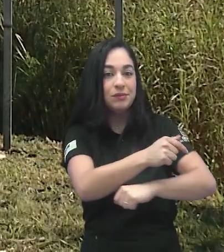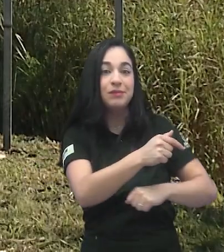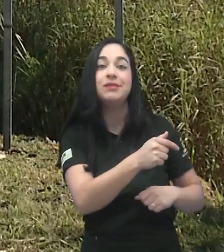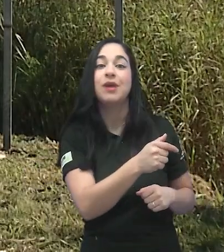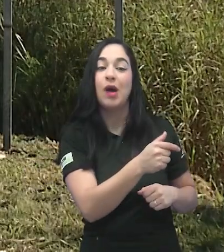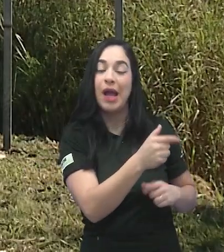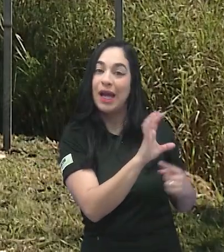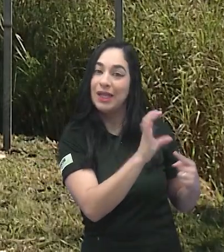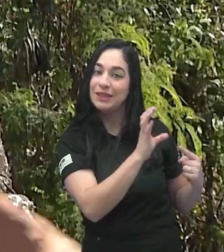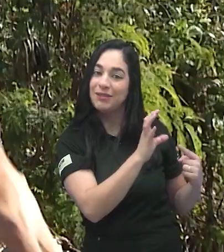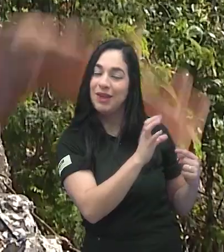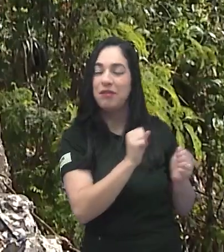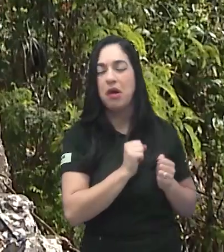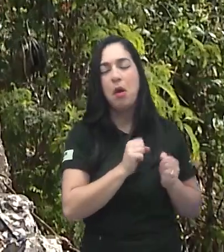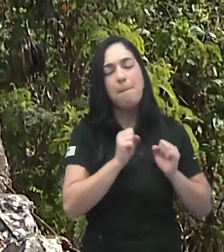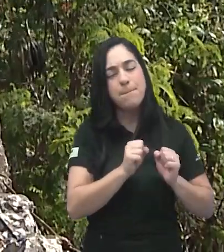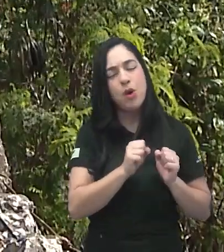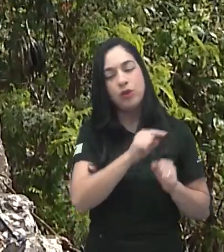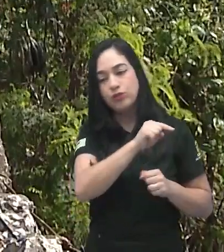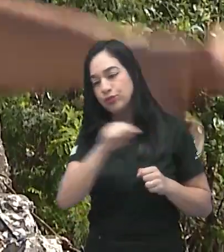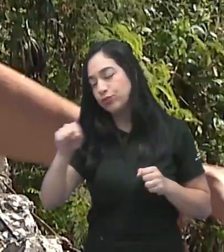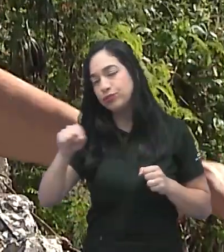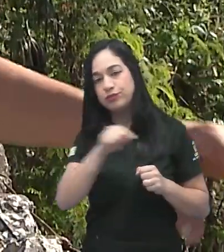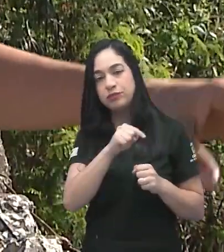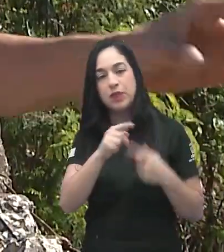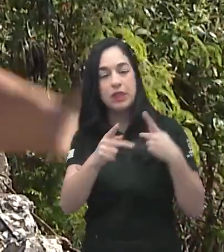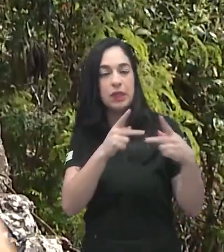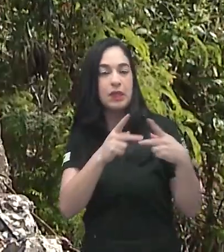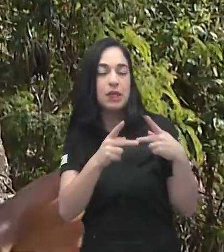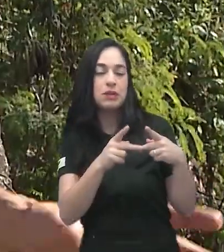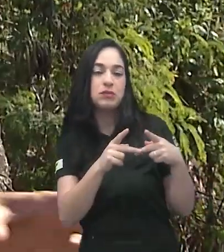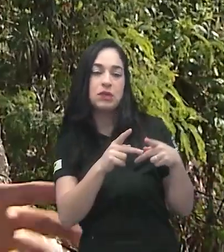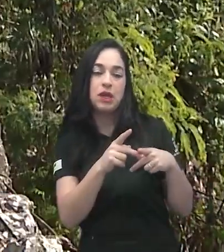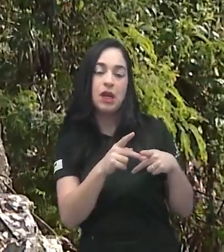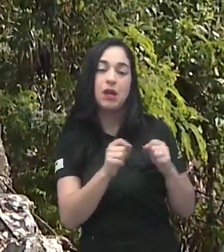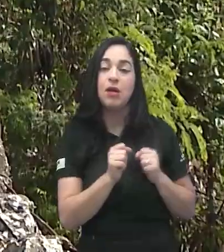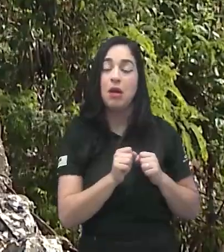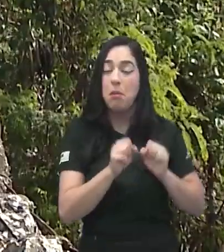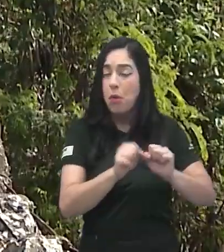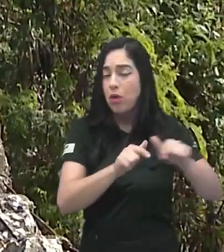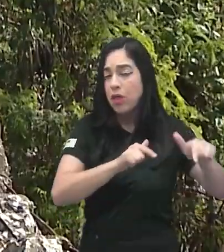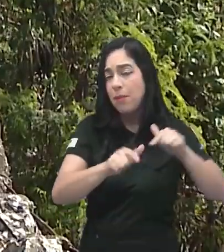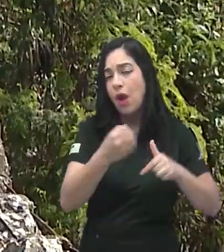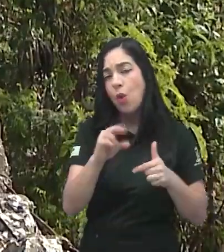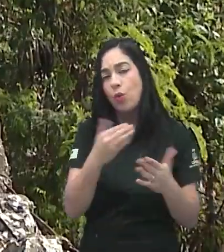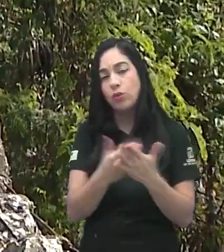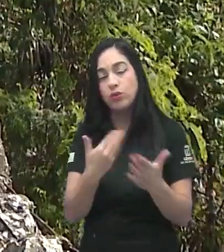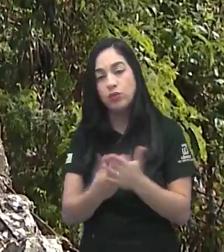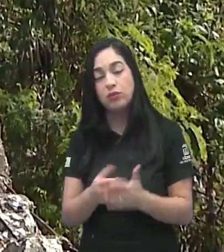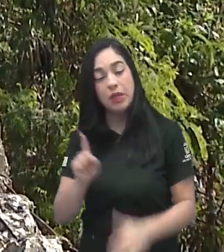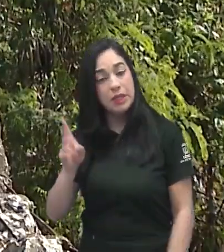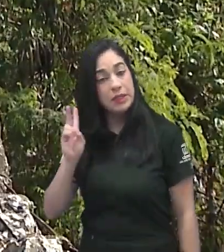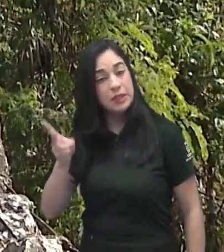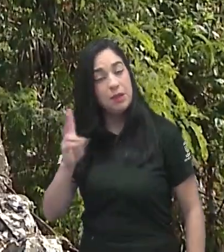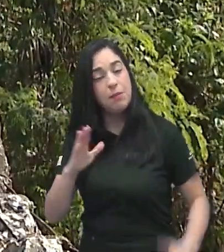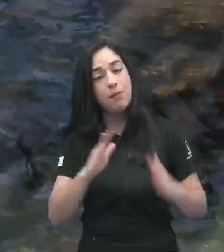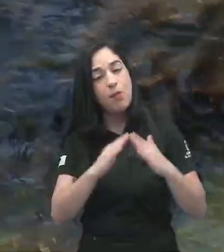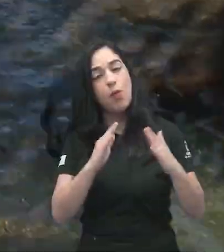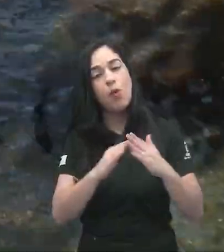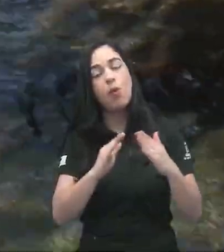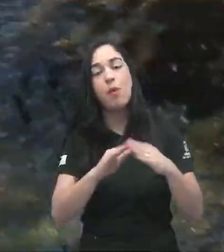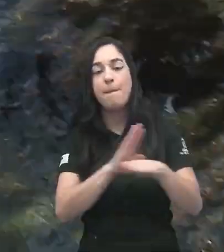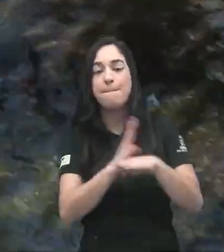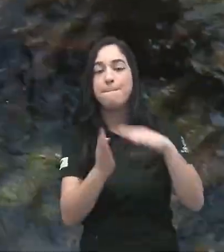ou estudos. É o caso do João Pedro, de 30 anos, que sempre morou no Galo Branco.